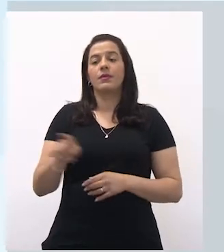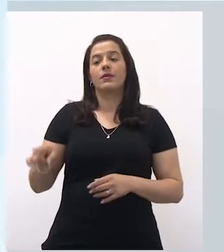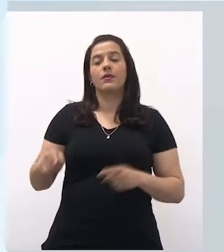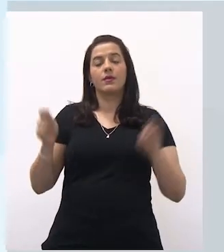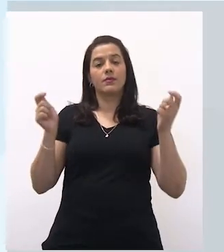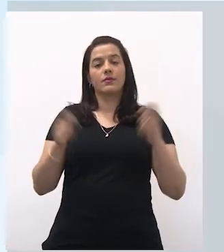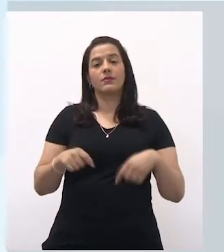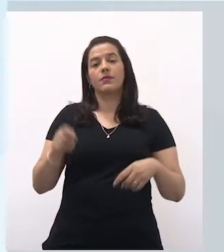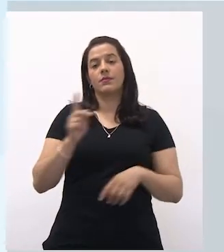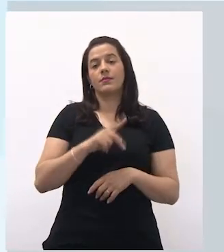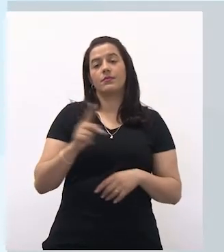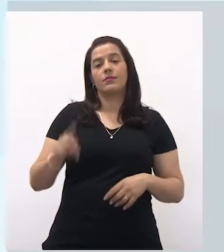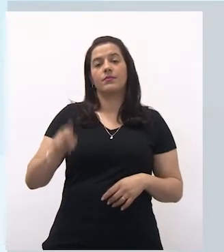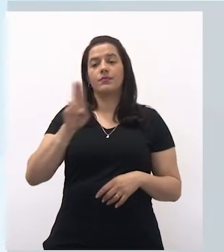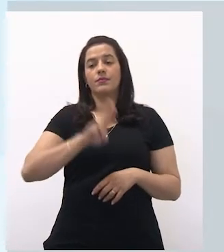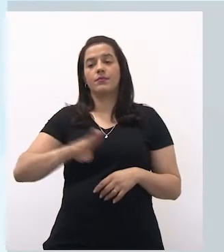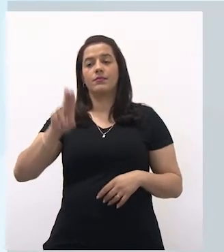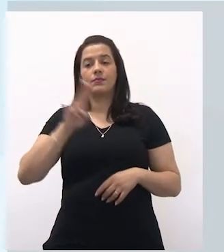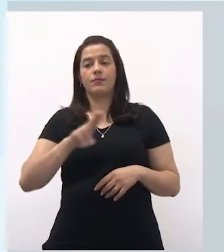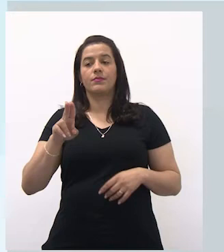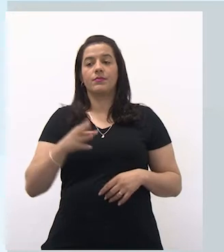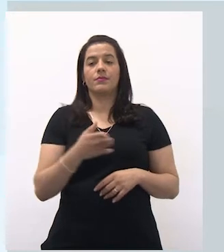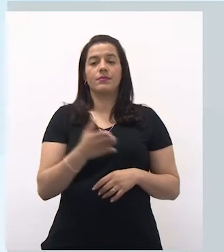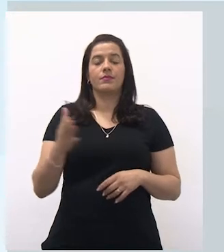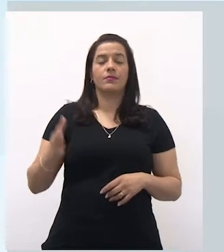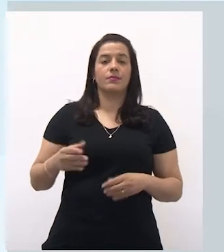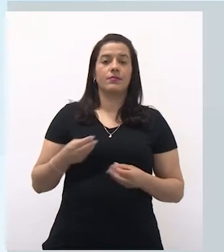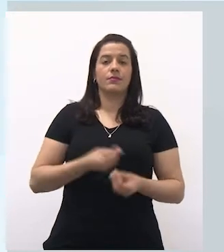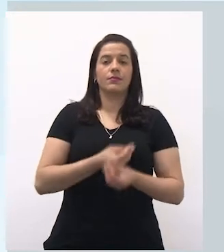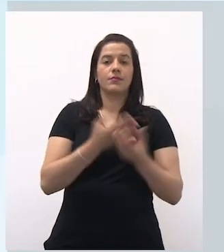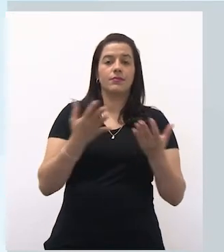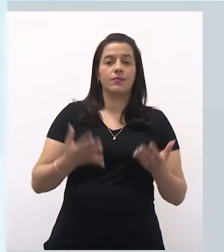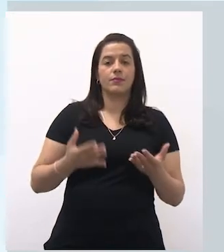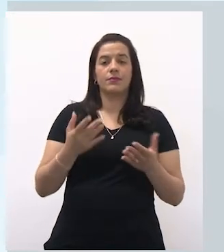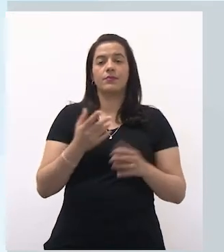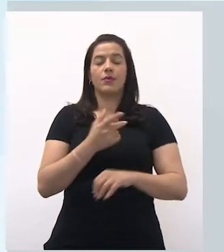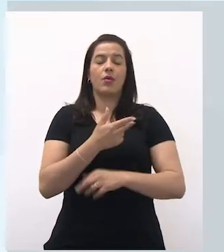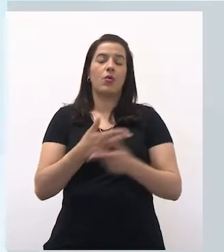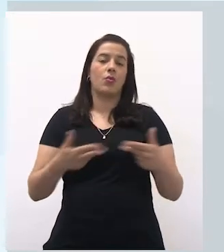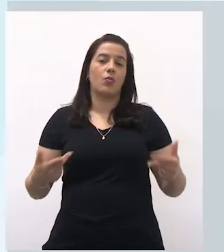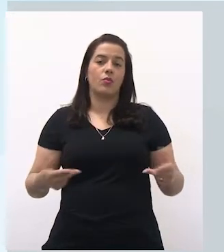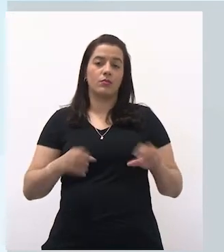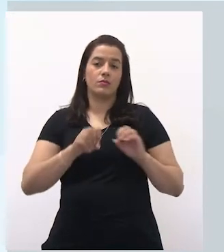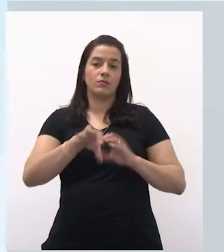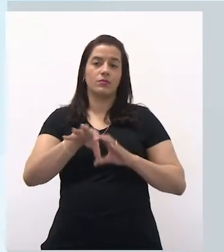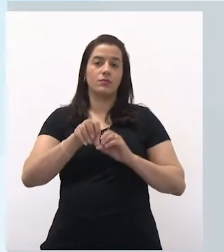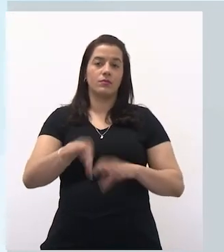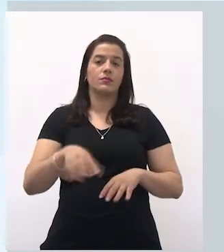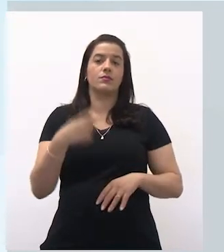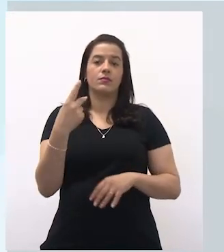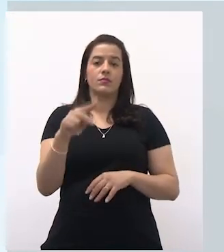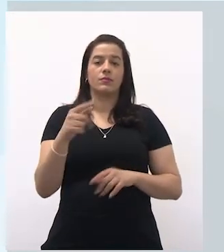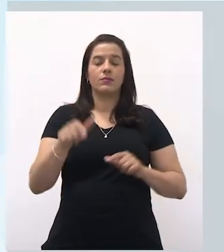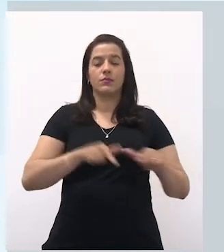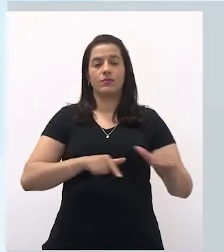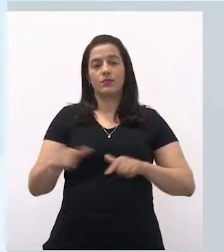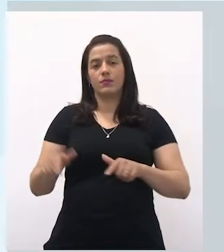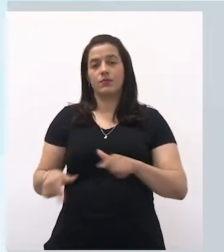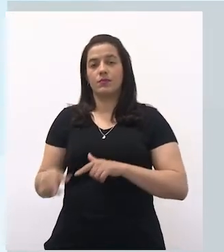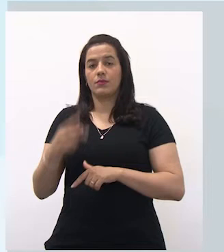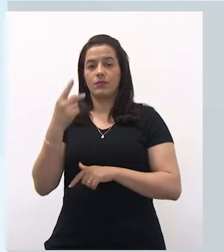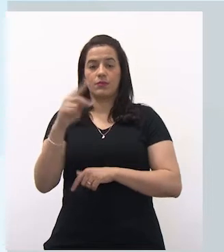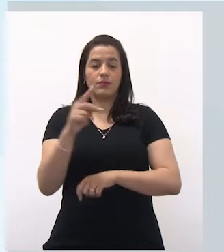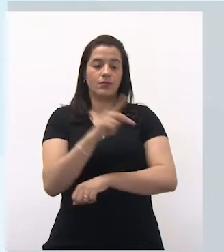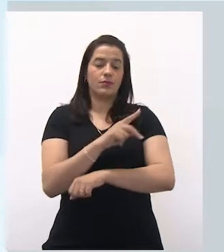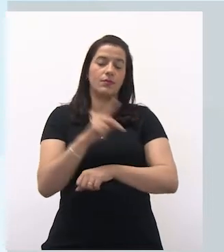usar para lançar como metodologia do seu trabalho, do seu planejamento de